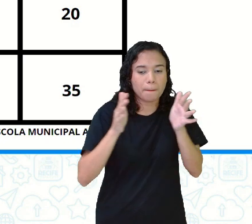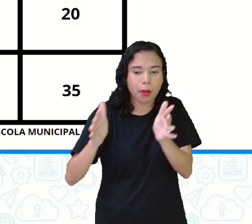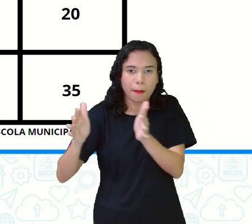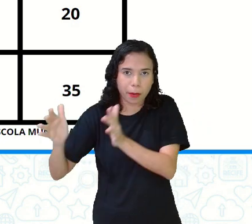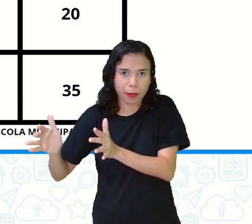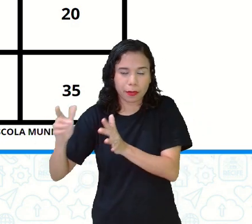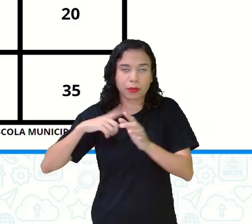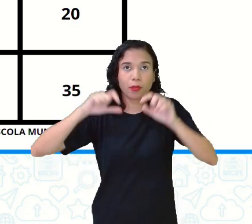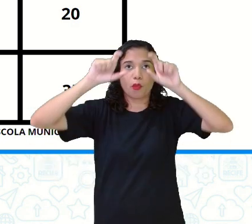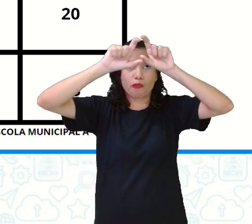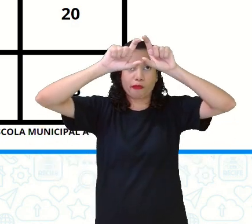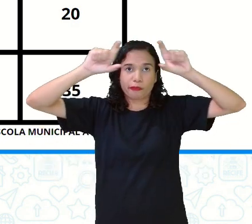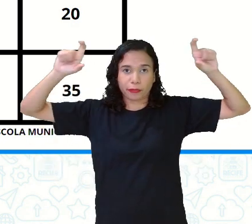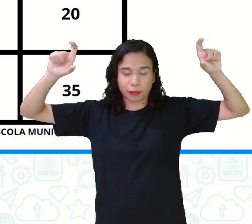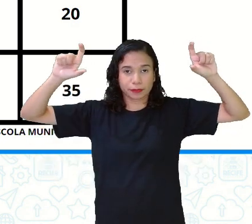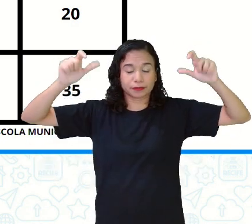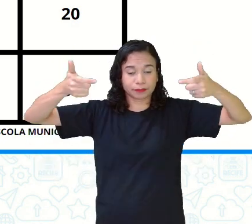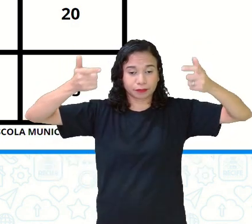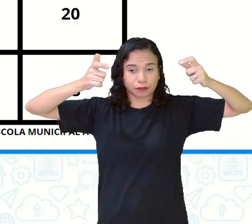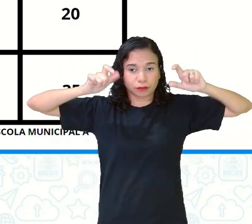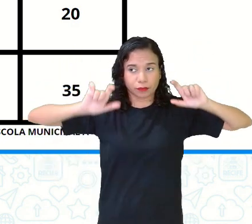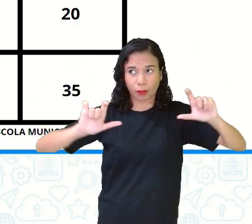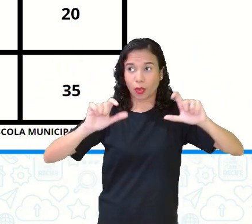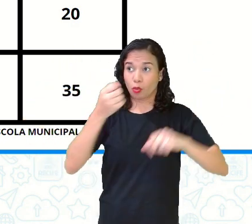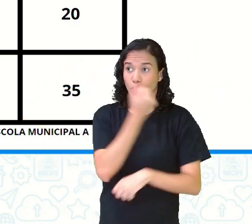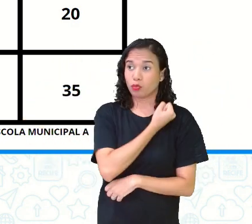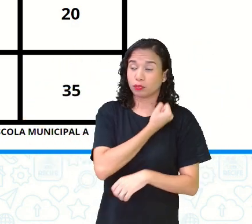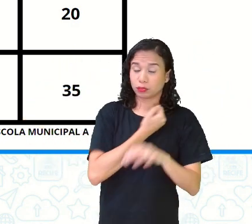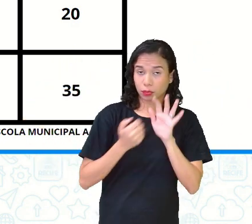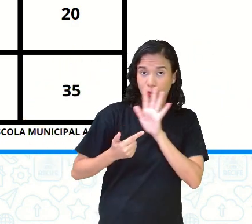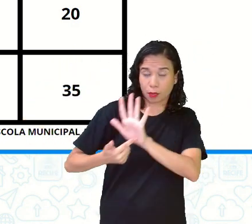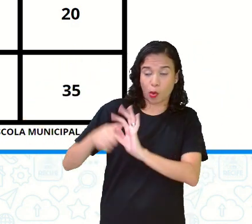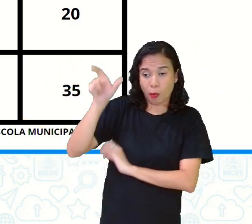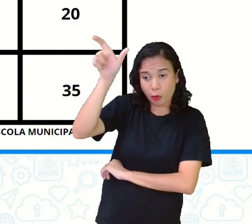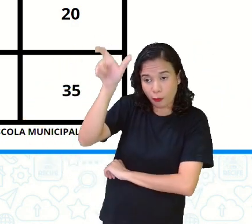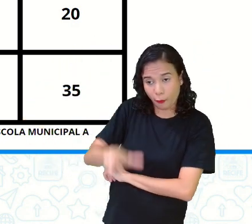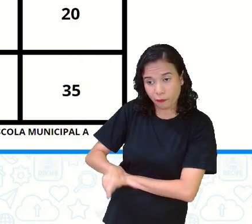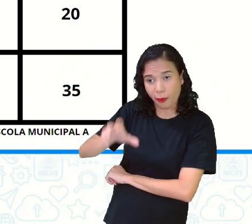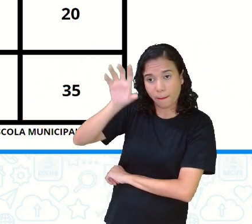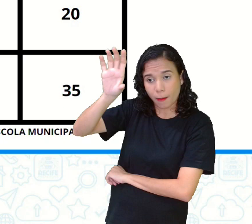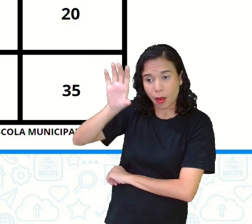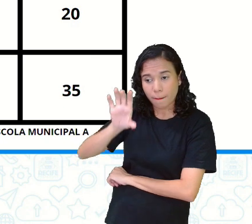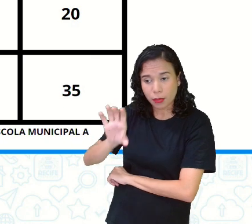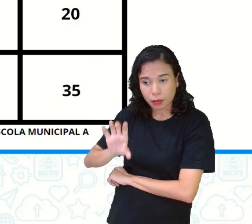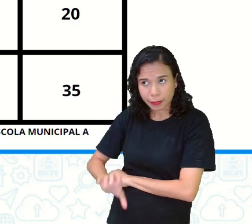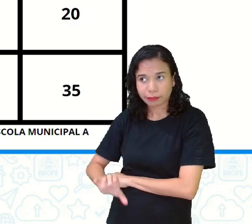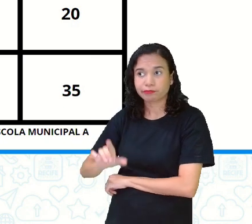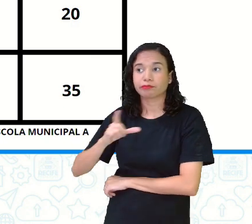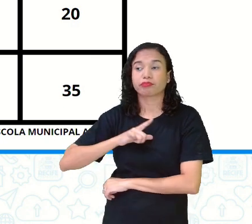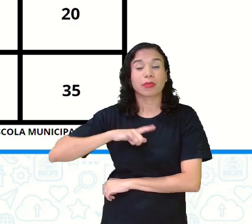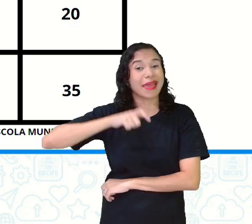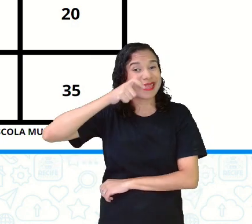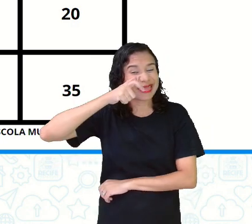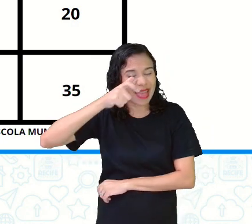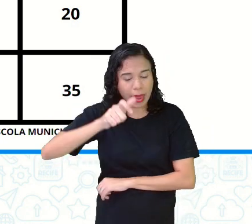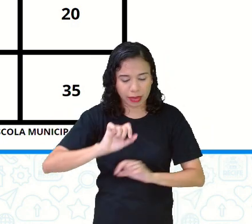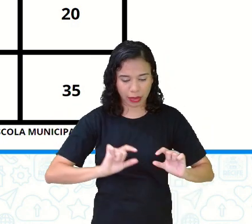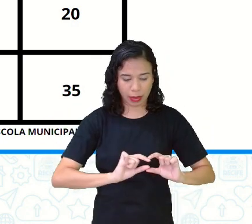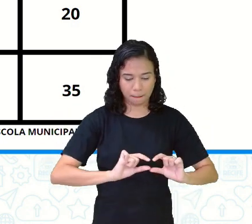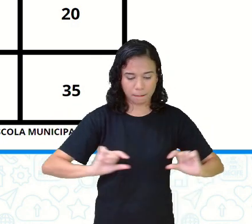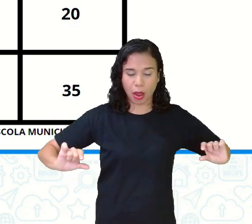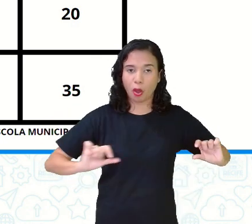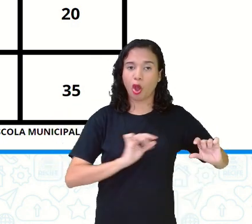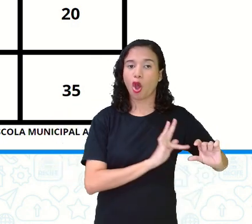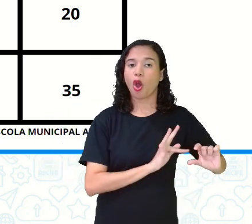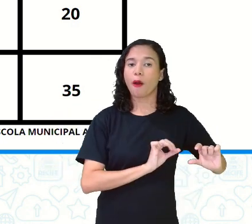aí. Eu tenho os meus números, que são as representações. Eu tenho uma coisa interessantíssima, que é a fonte.